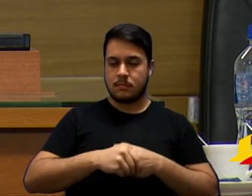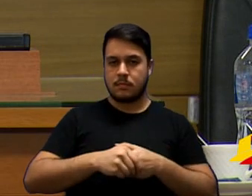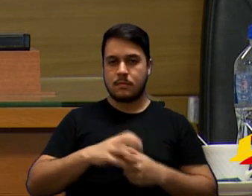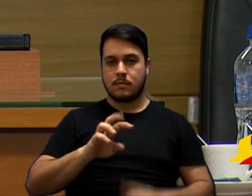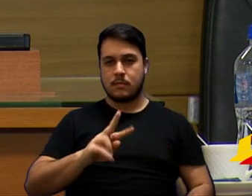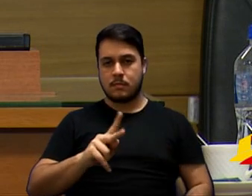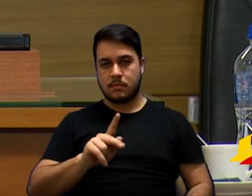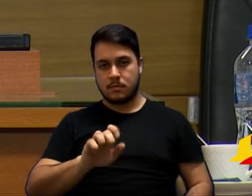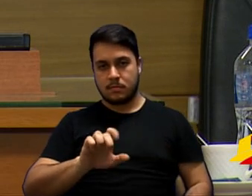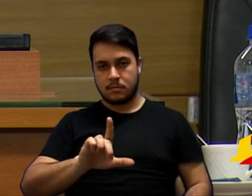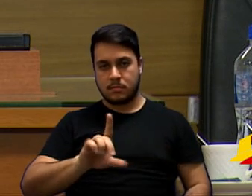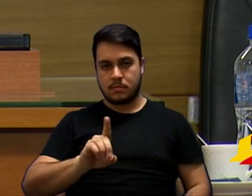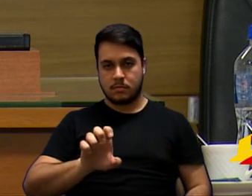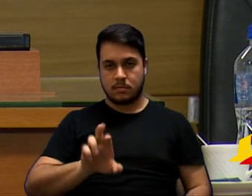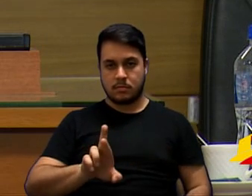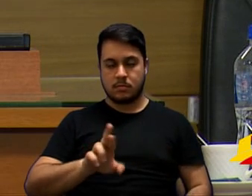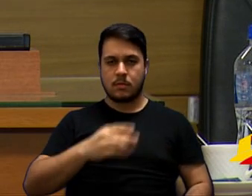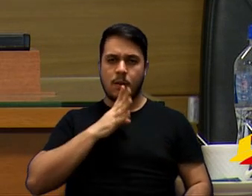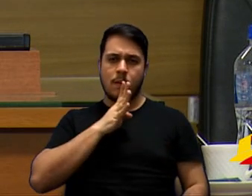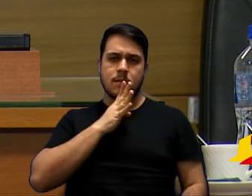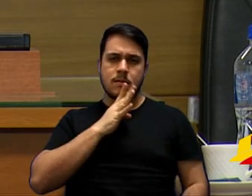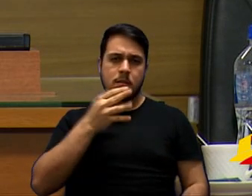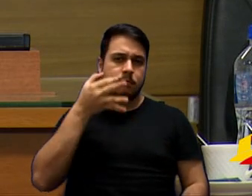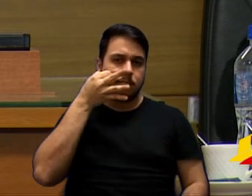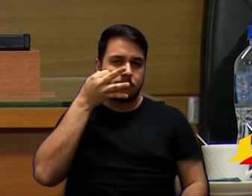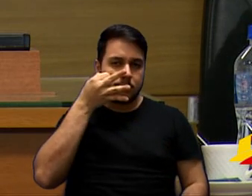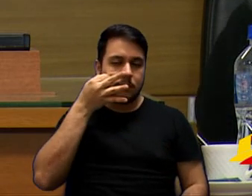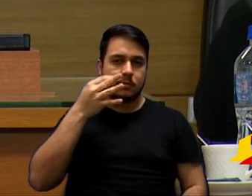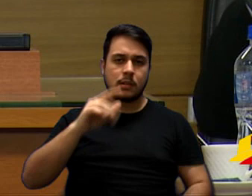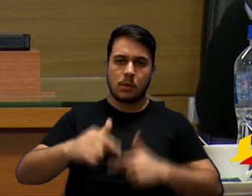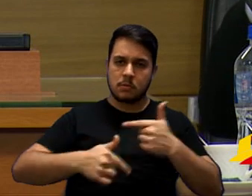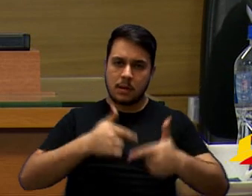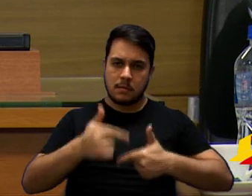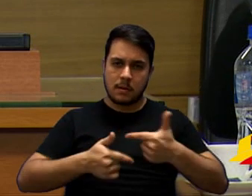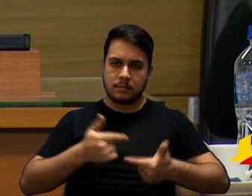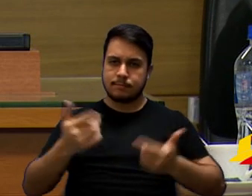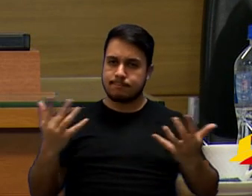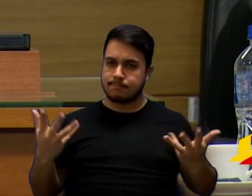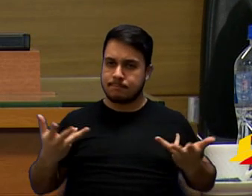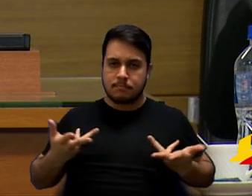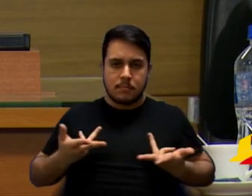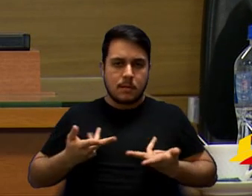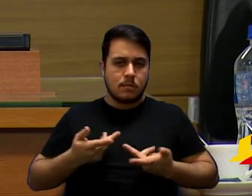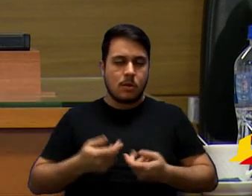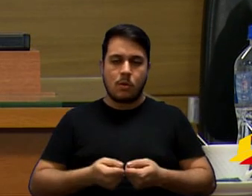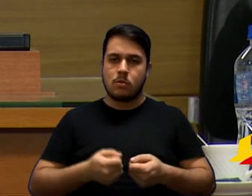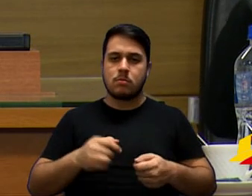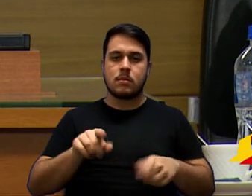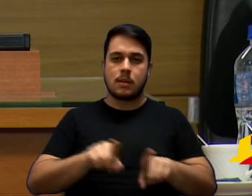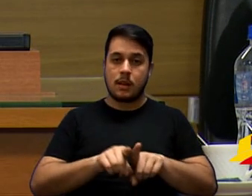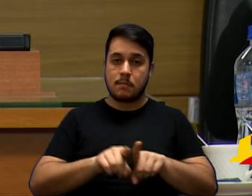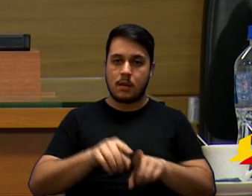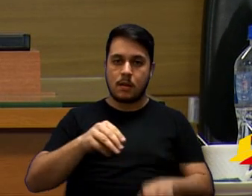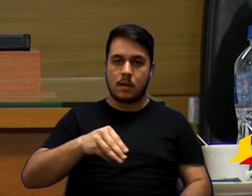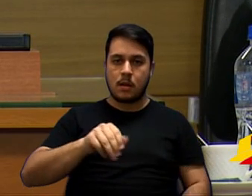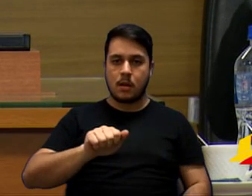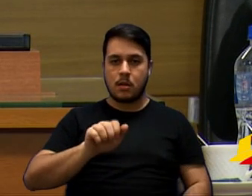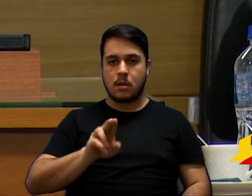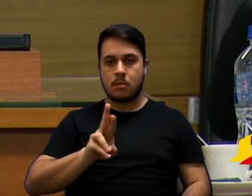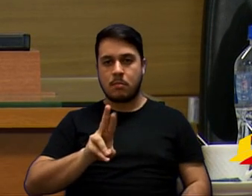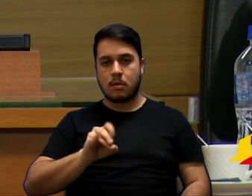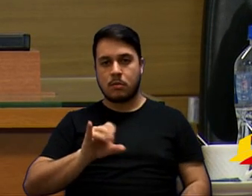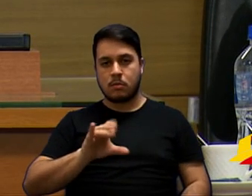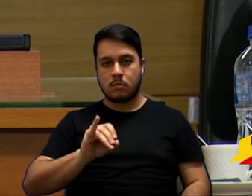conhecido pessoalmente um trabalho maravilhoso por maurício também é complementar o que tem feito pela